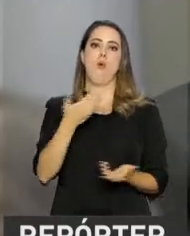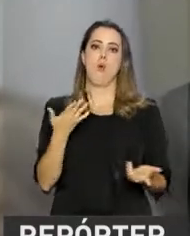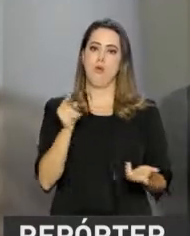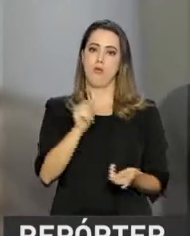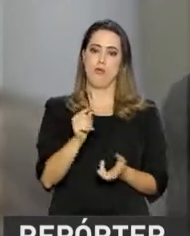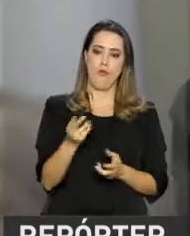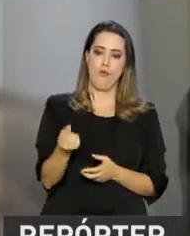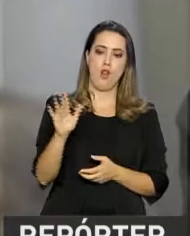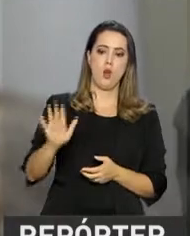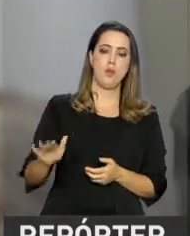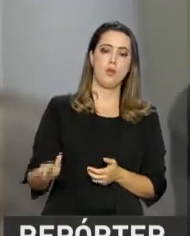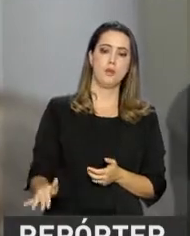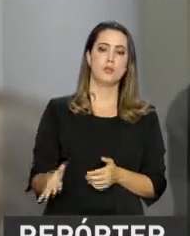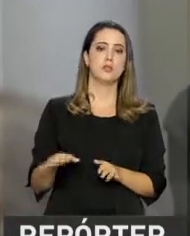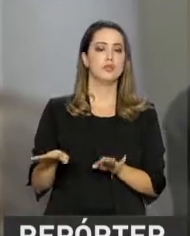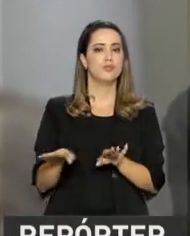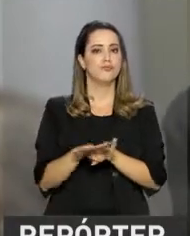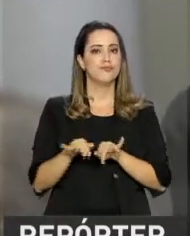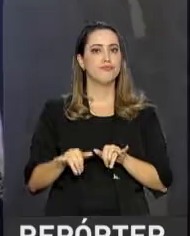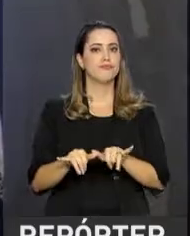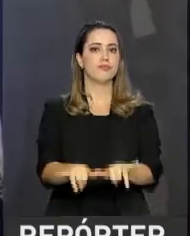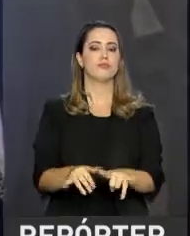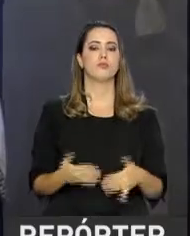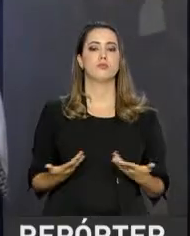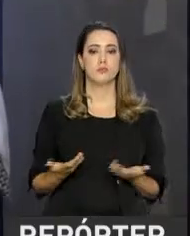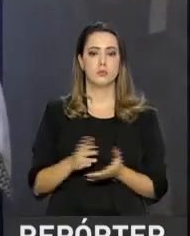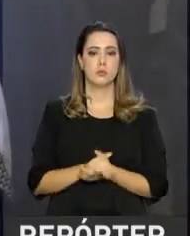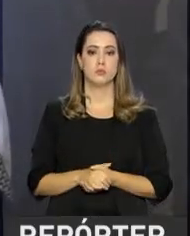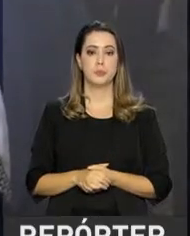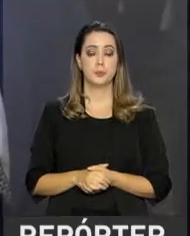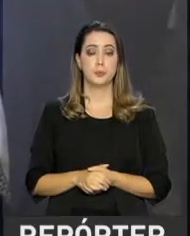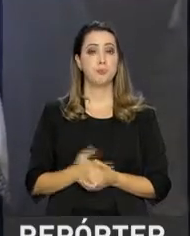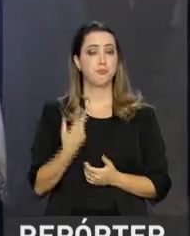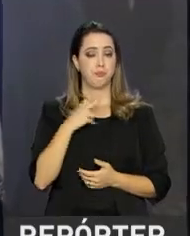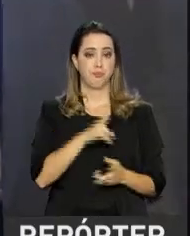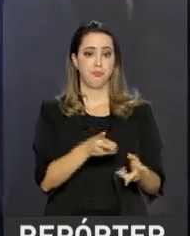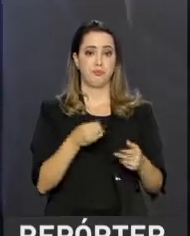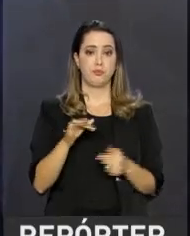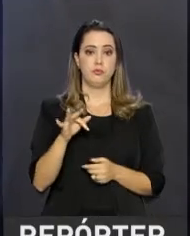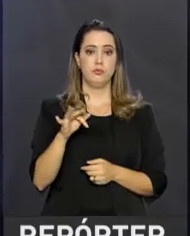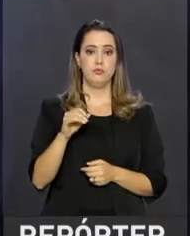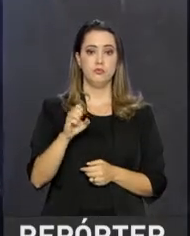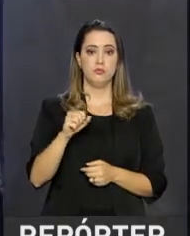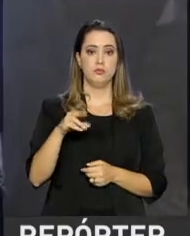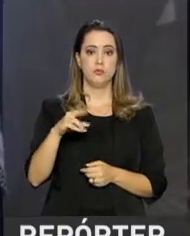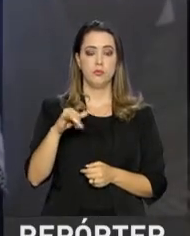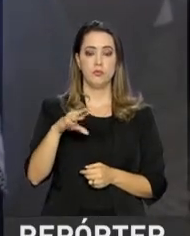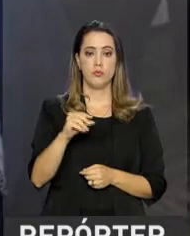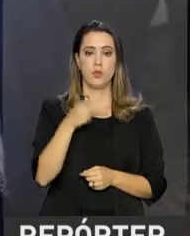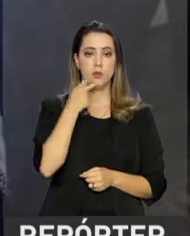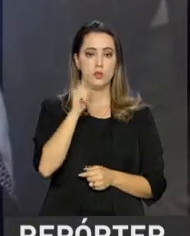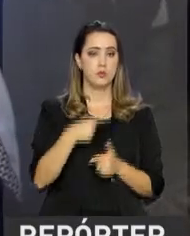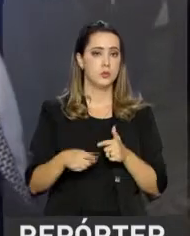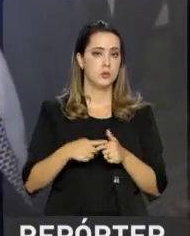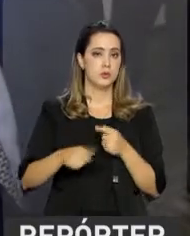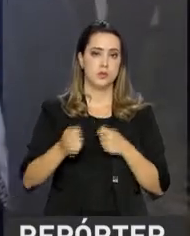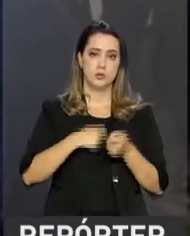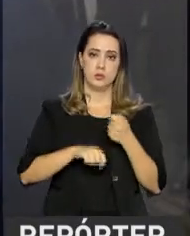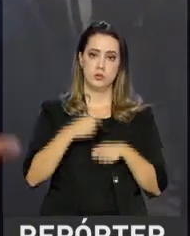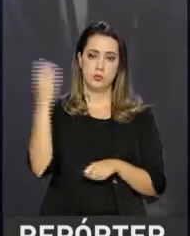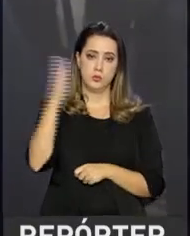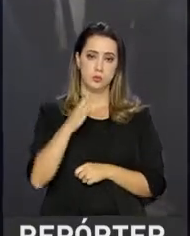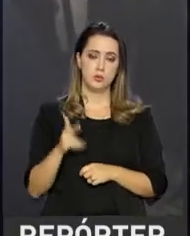preço mais estável no supermercado na avaliação da fecomércio em são paulo a crise na economia brasileira está ficando